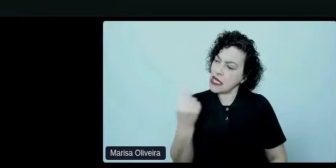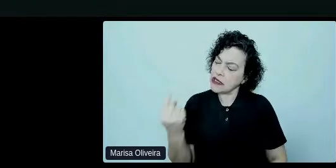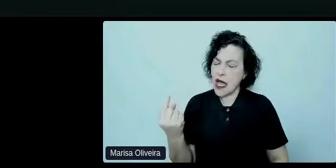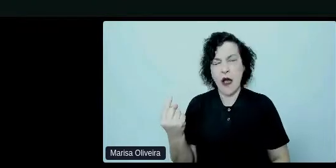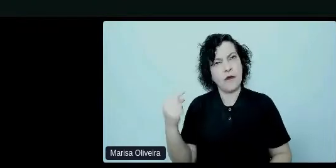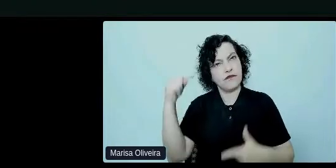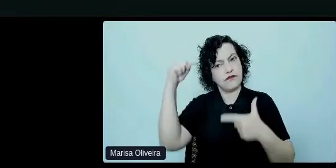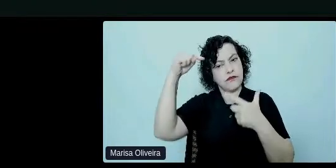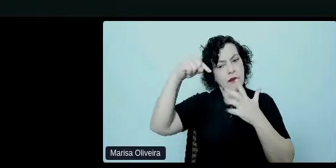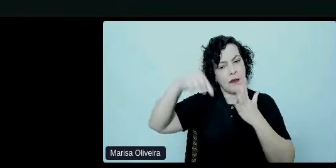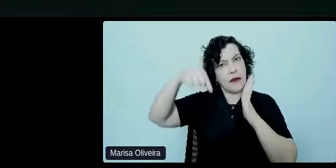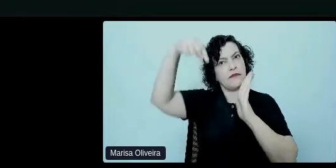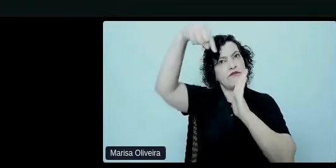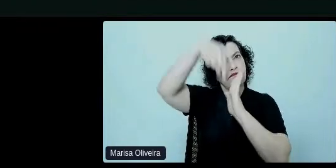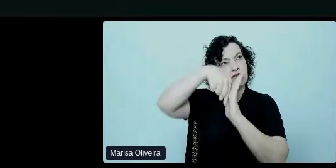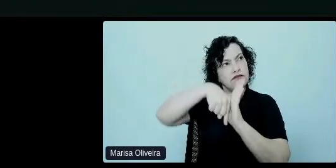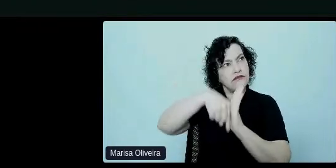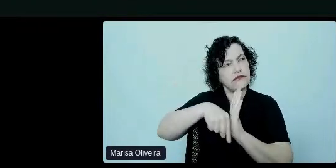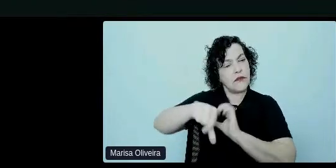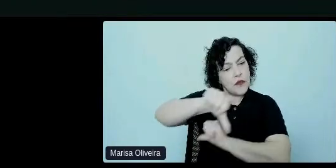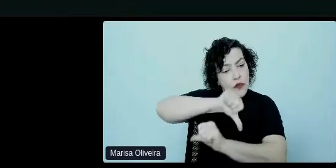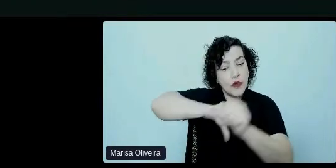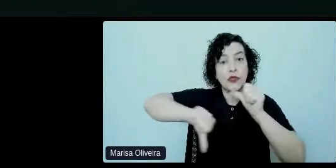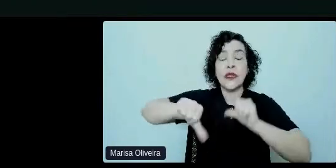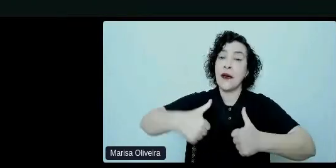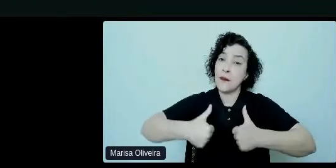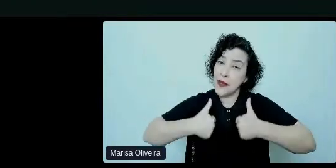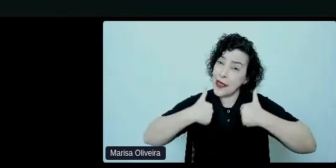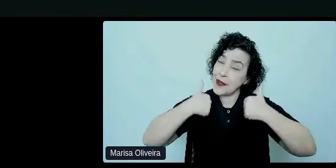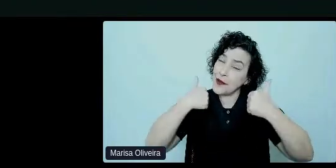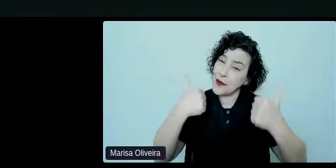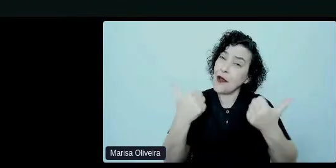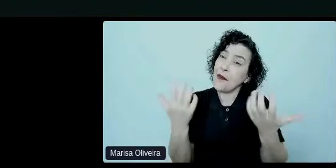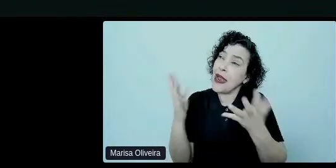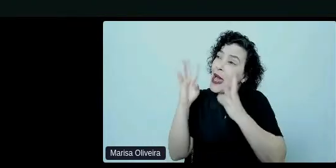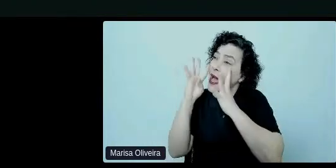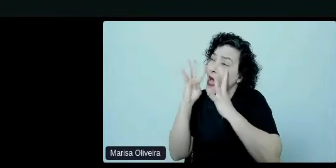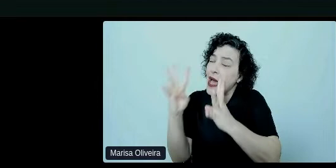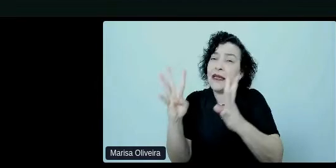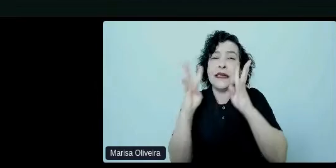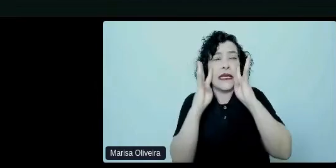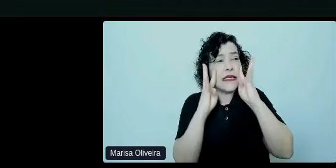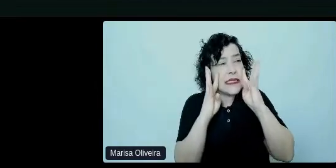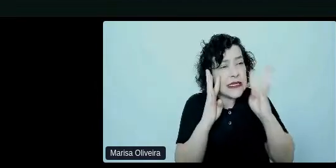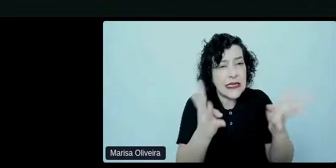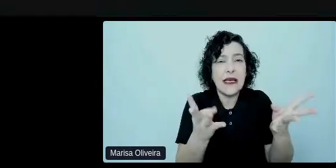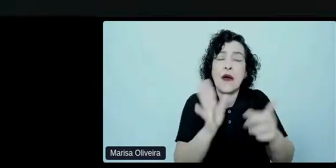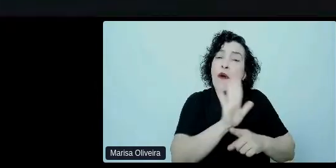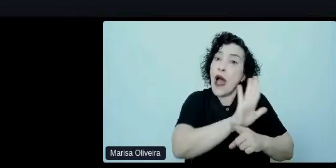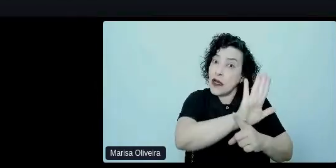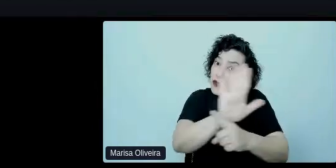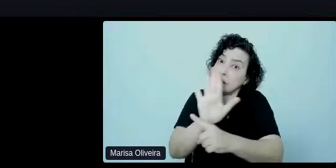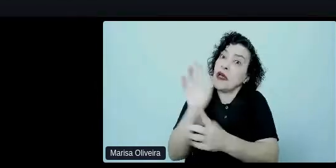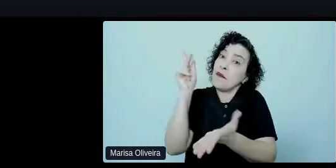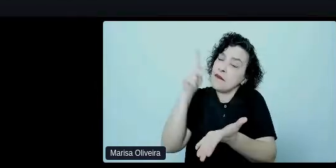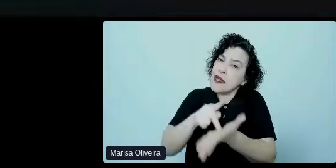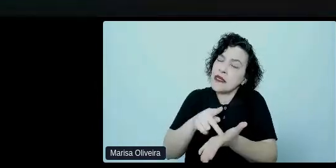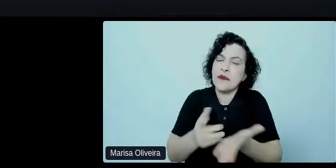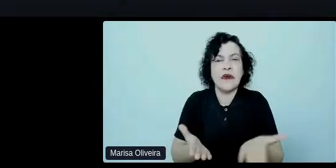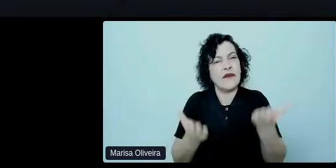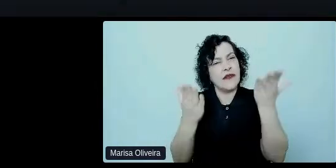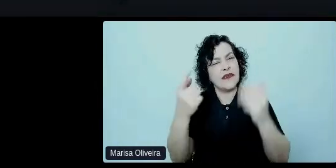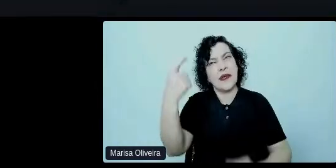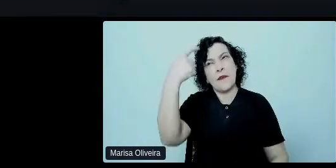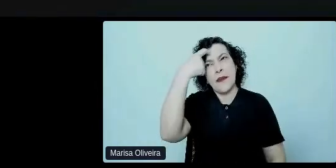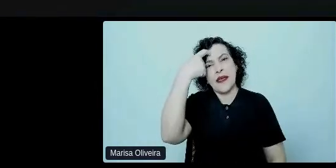em diversos aspectos para dar esse abraço que falta, né? Então, você deve estar se perguntando quem